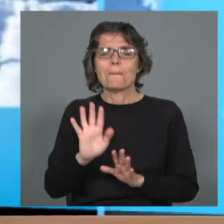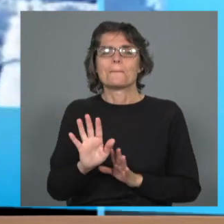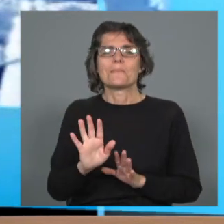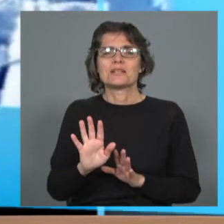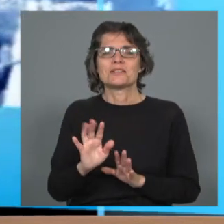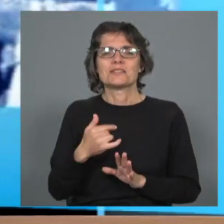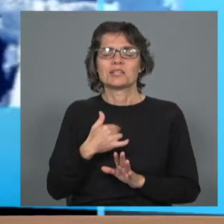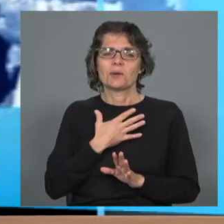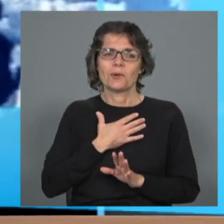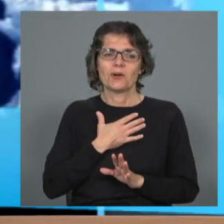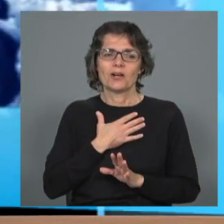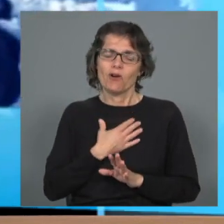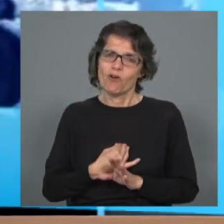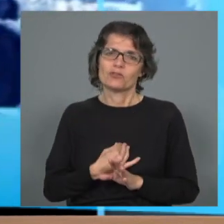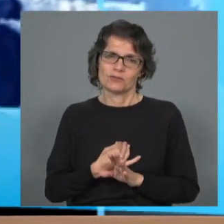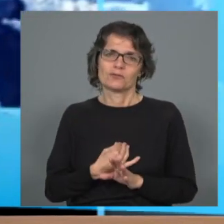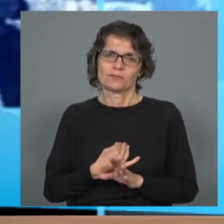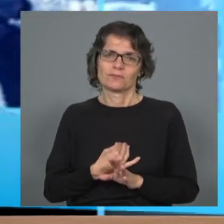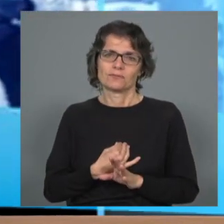mas gosto muito